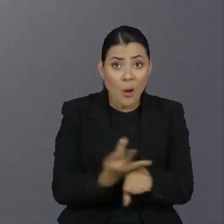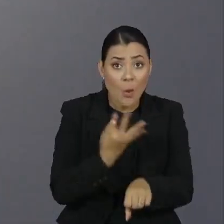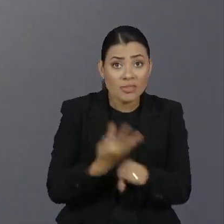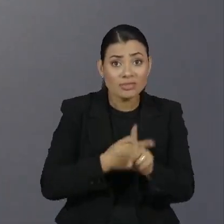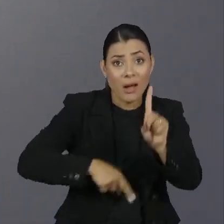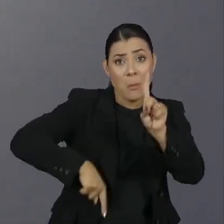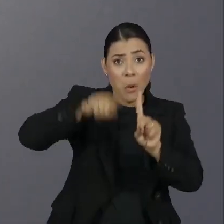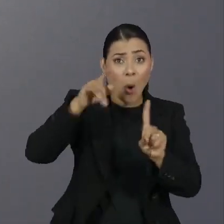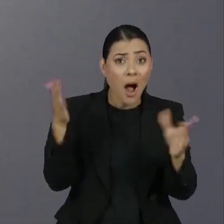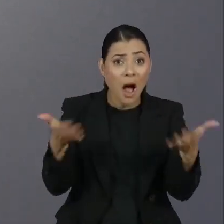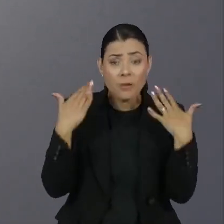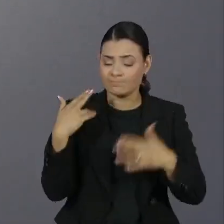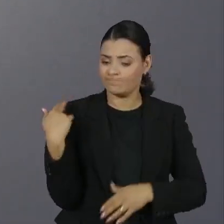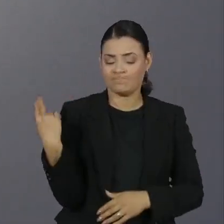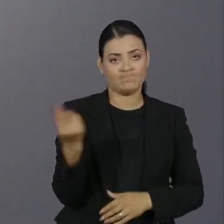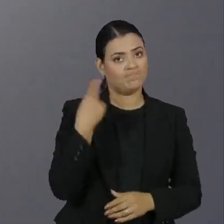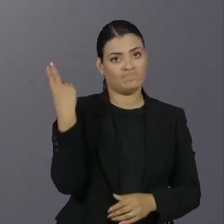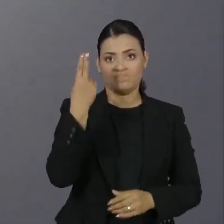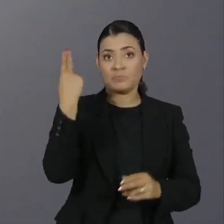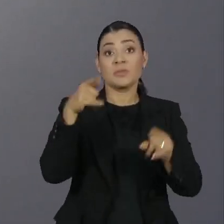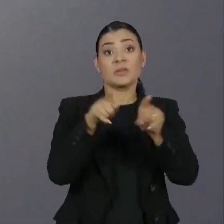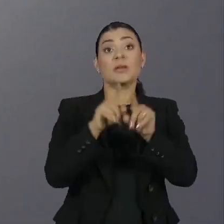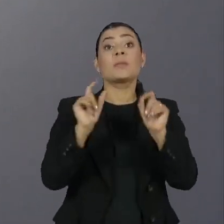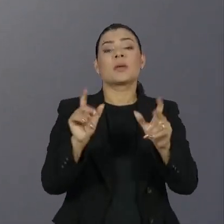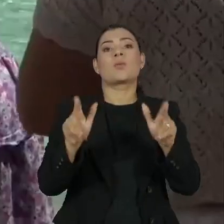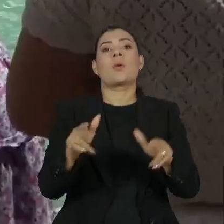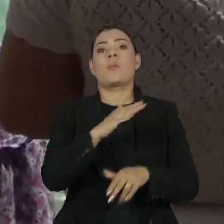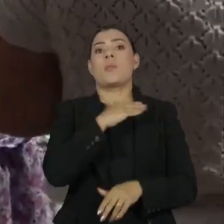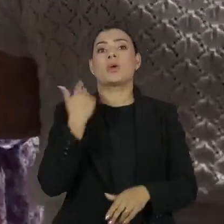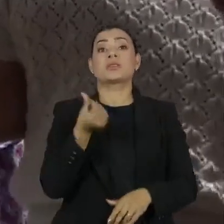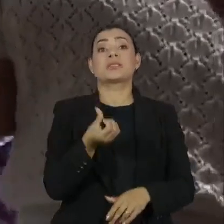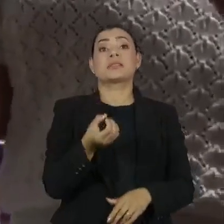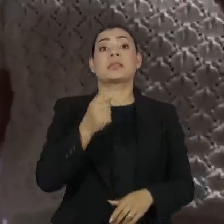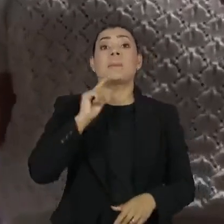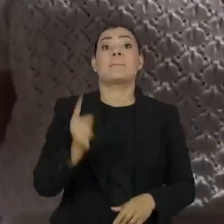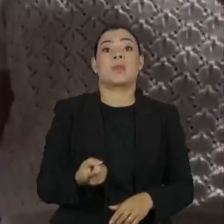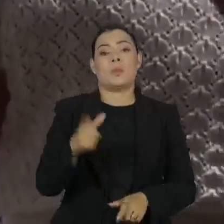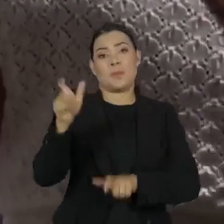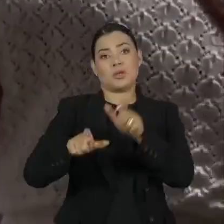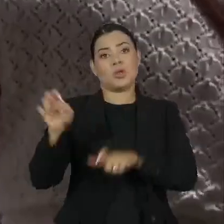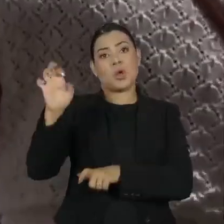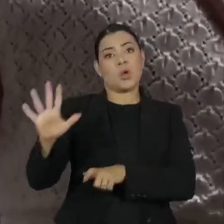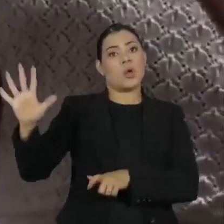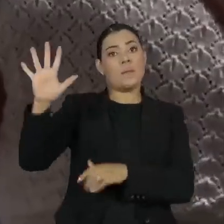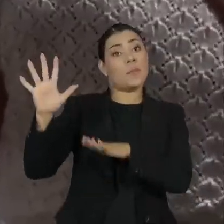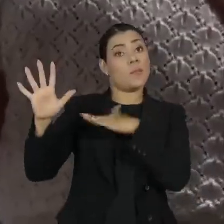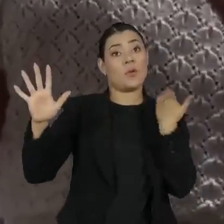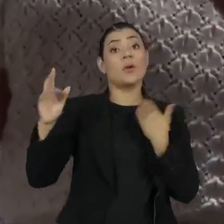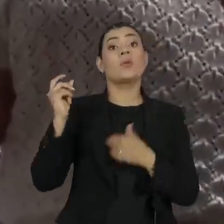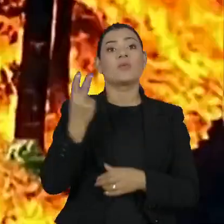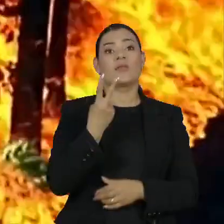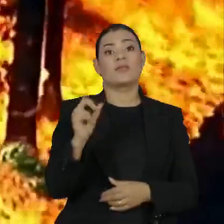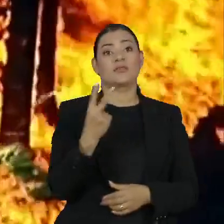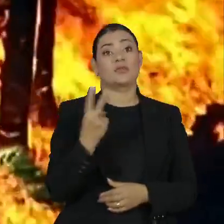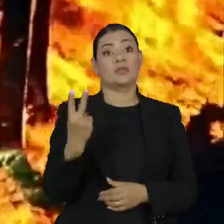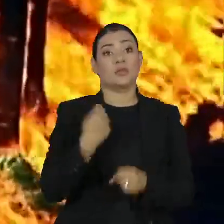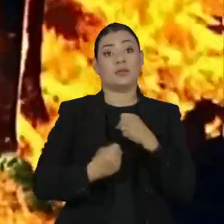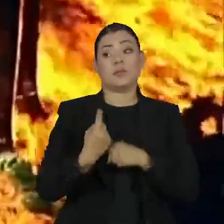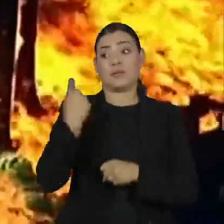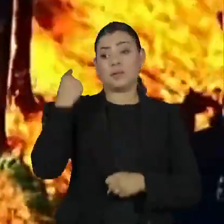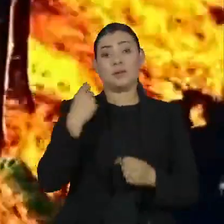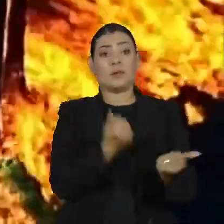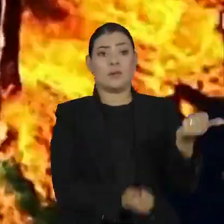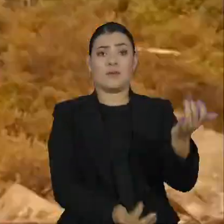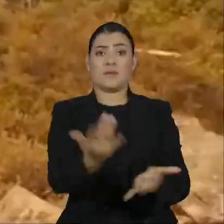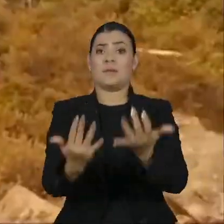temperaturas extremas como exemplo citaram a morte de mais de 60 mil pessoas na Europa no verão de 2022 os